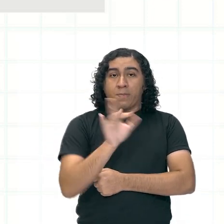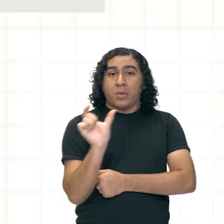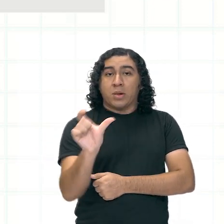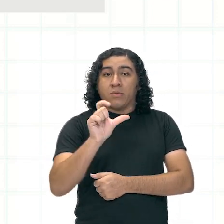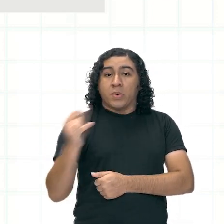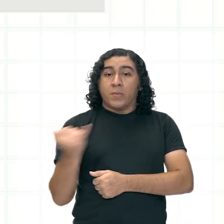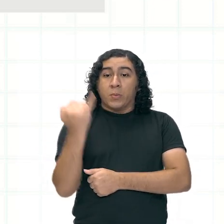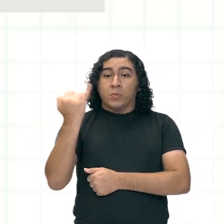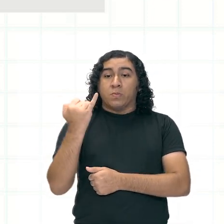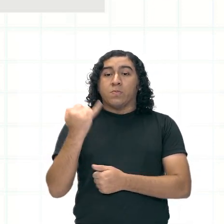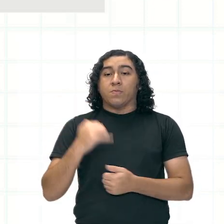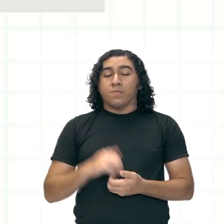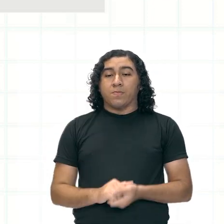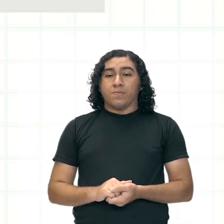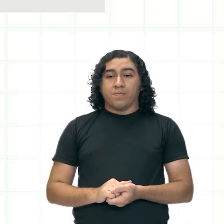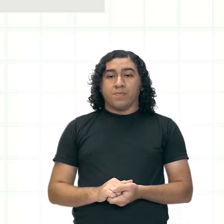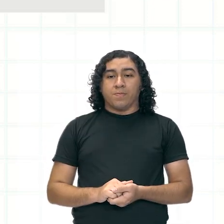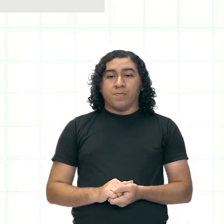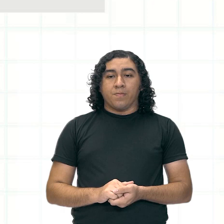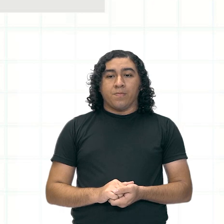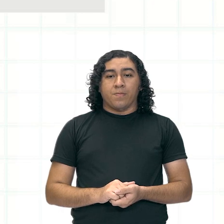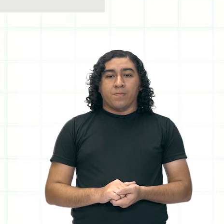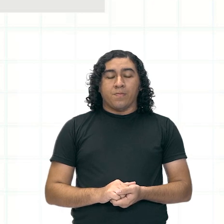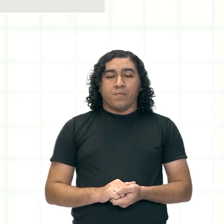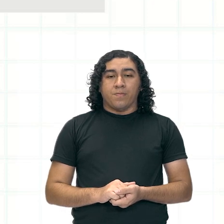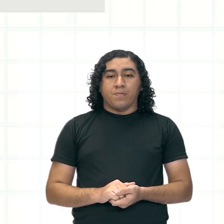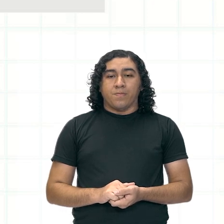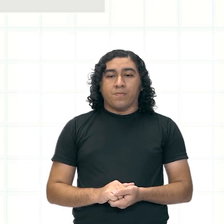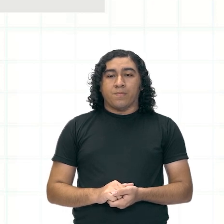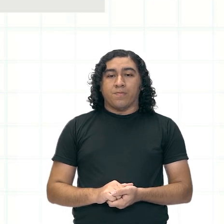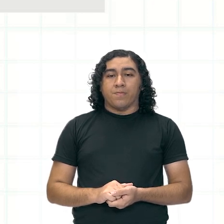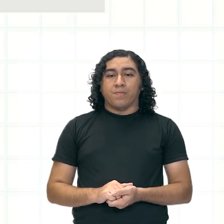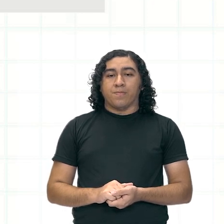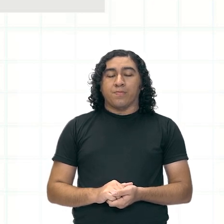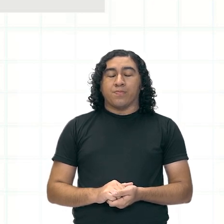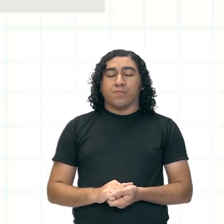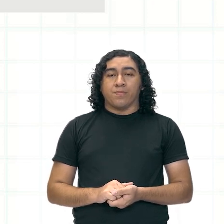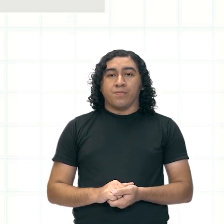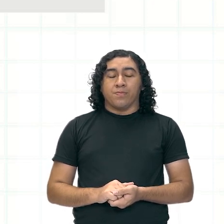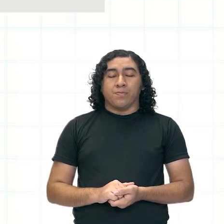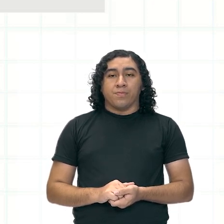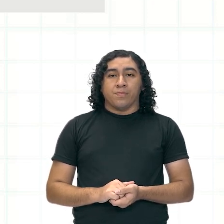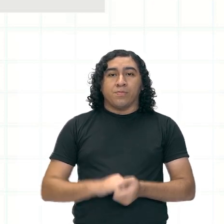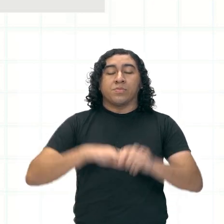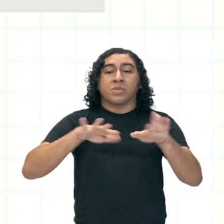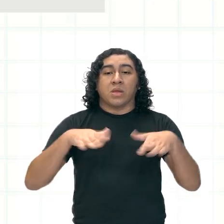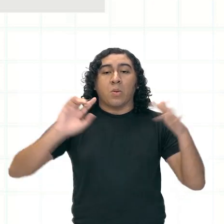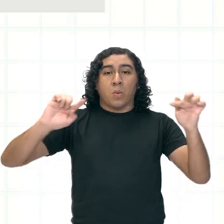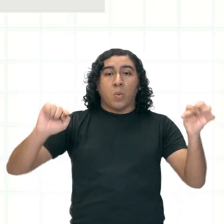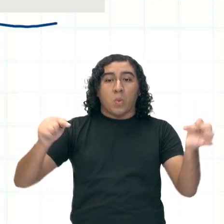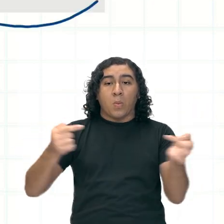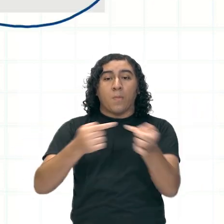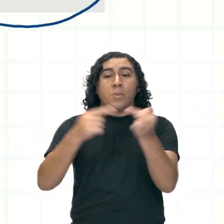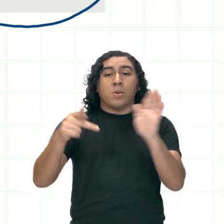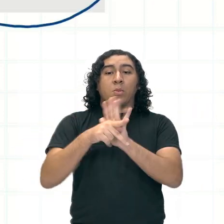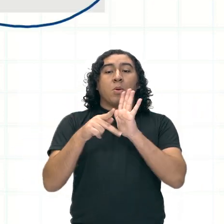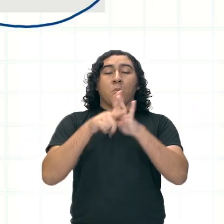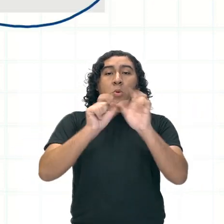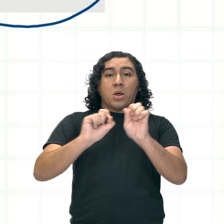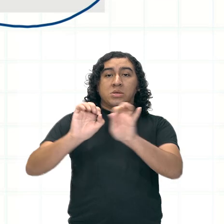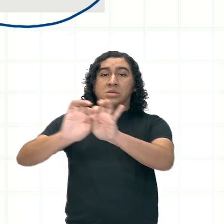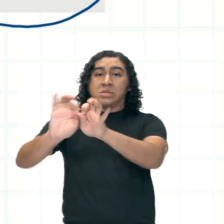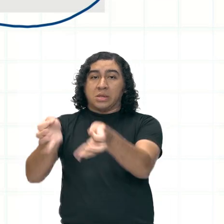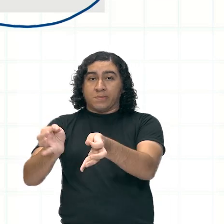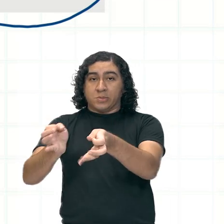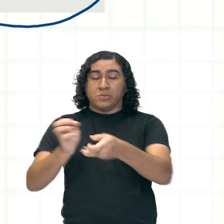uma palavra compondo o núcleo, certo? Então, isso classifica o nosso sujeito como sujeito